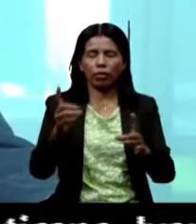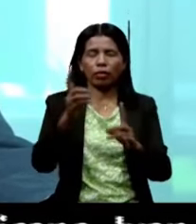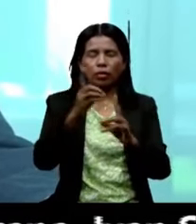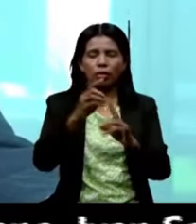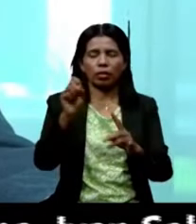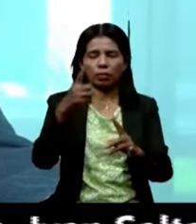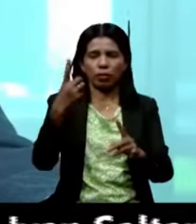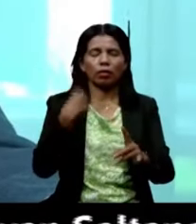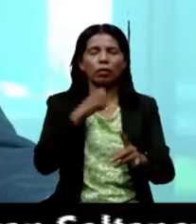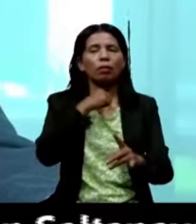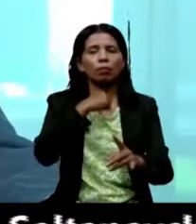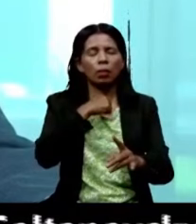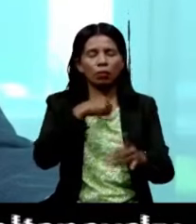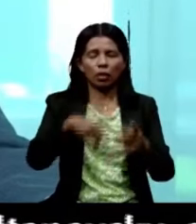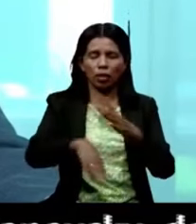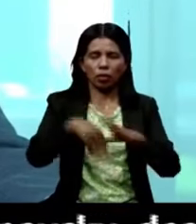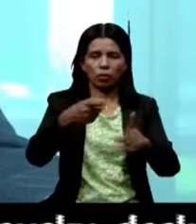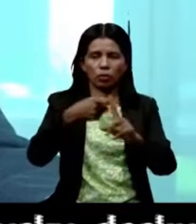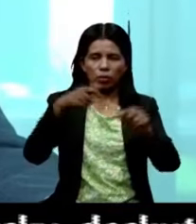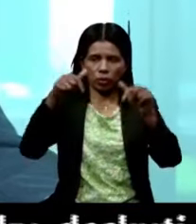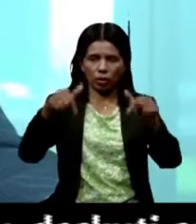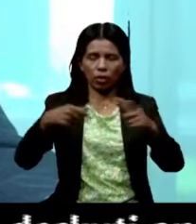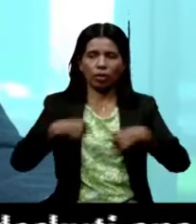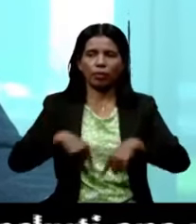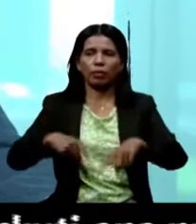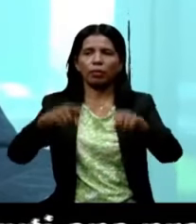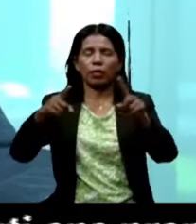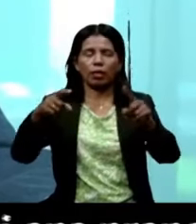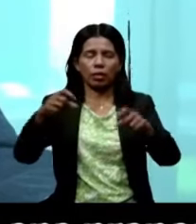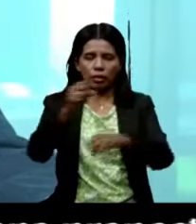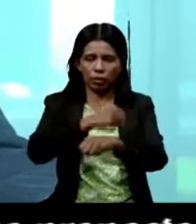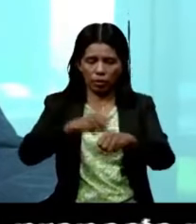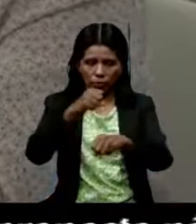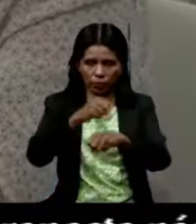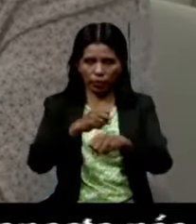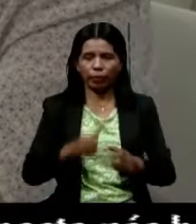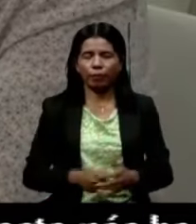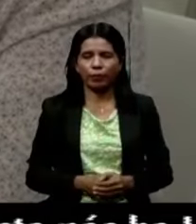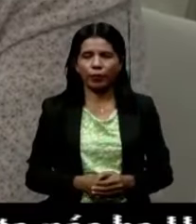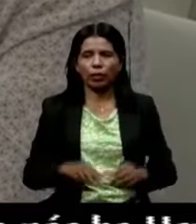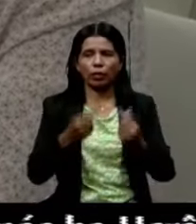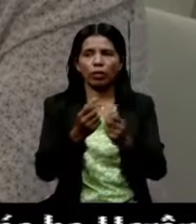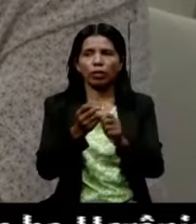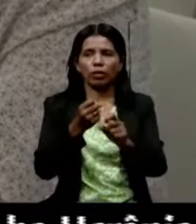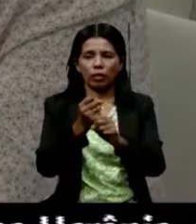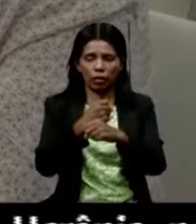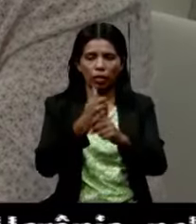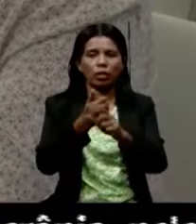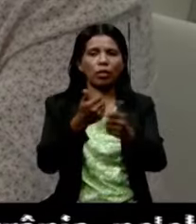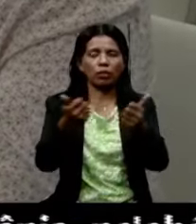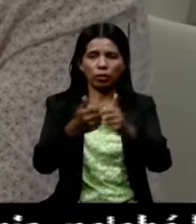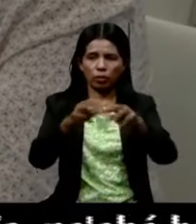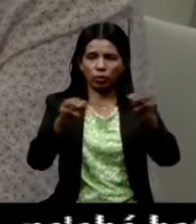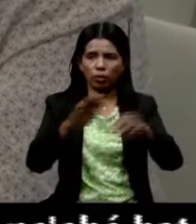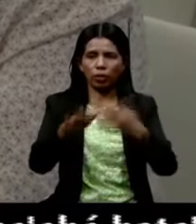11 maka amo papa sau sine ba fali Singapura. Equipa nebe se cria husi autoridade municipal Sira,